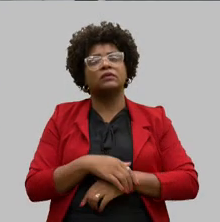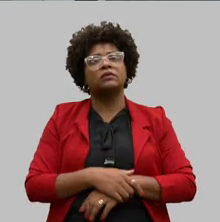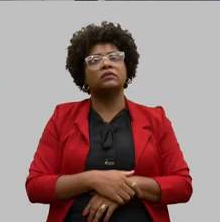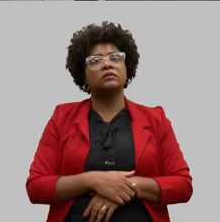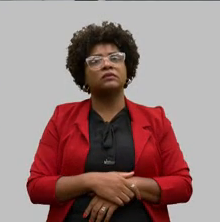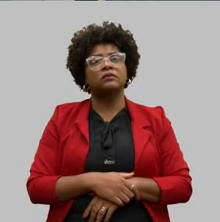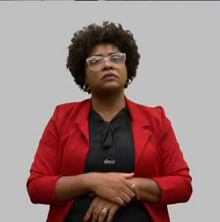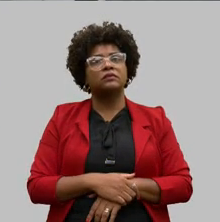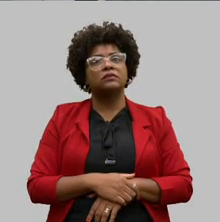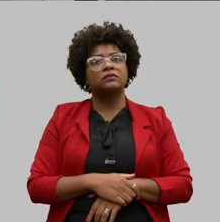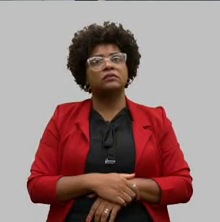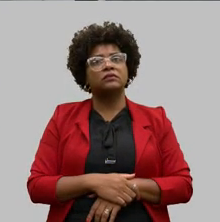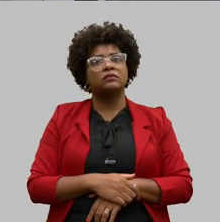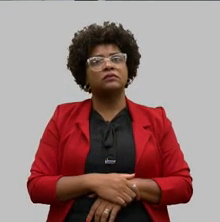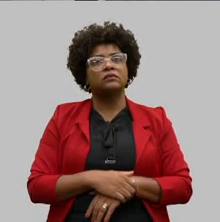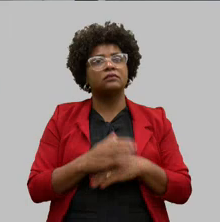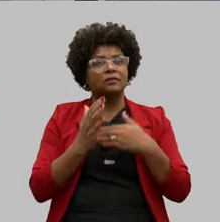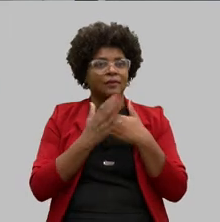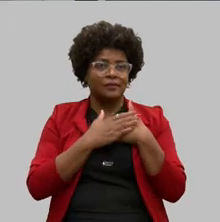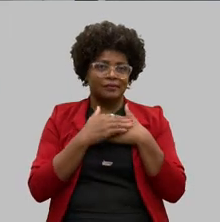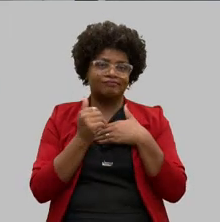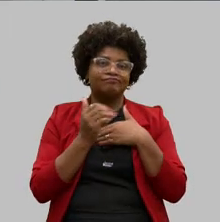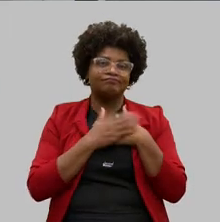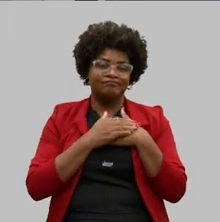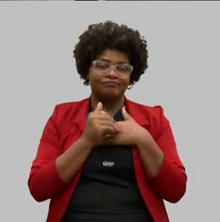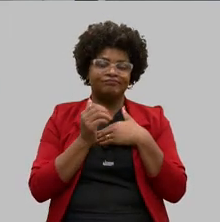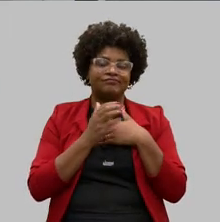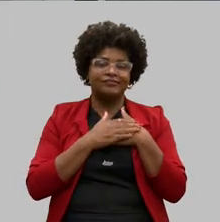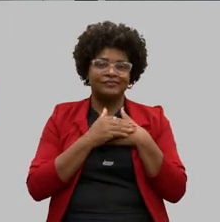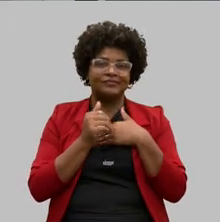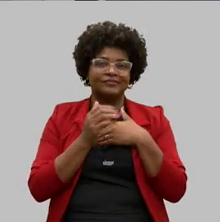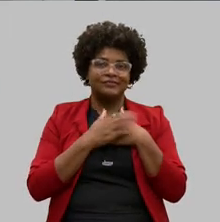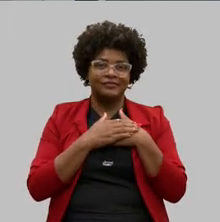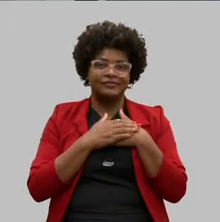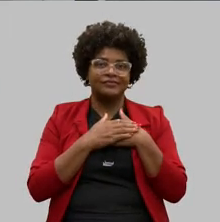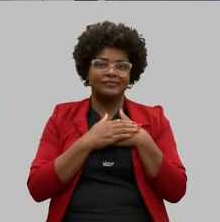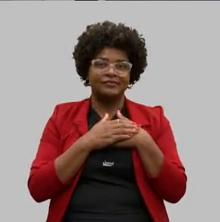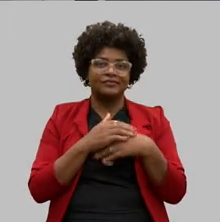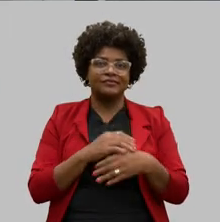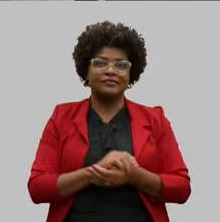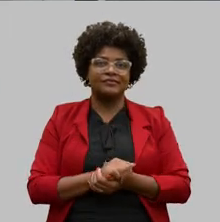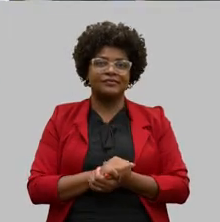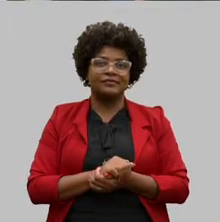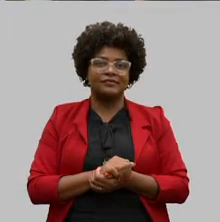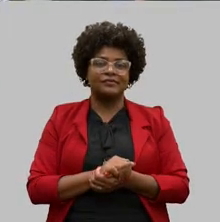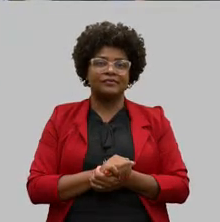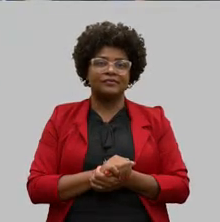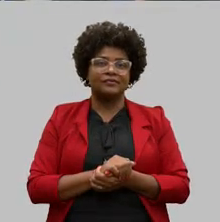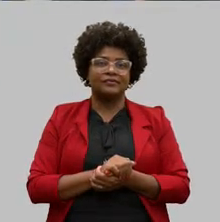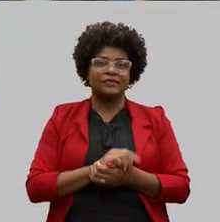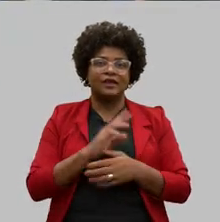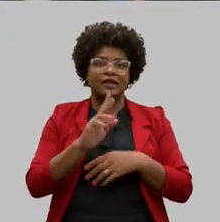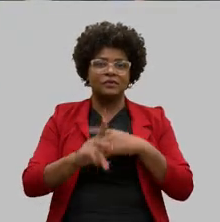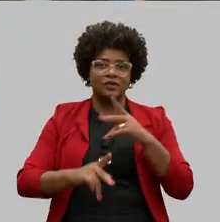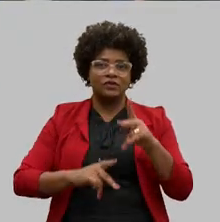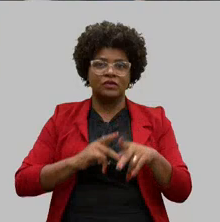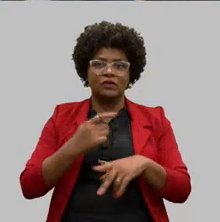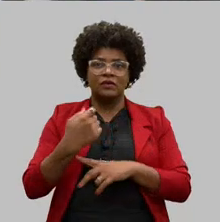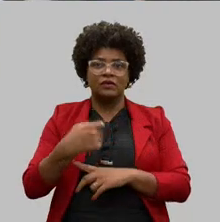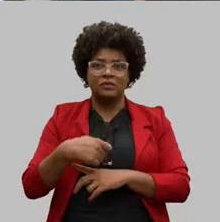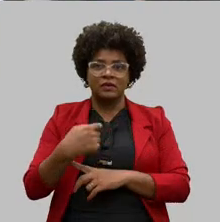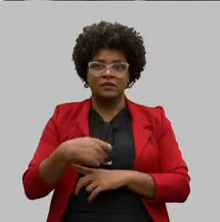eh carinho e também as pessoas precisa de